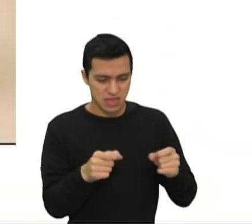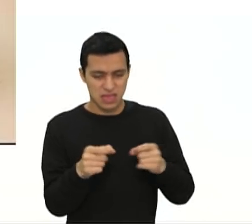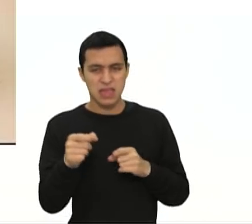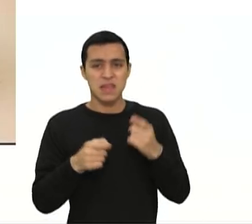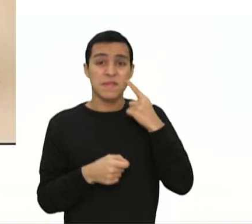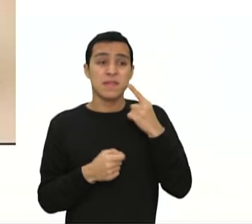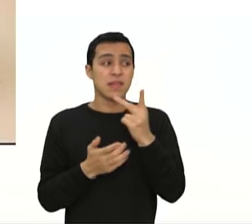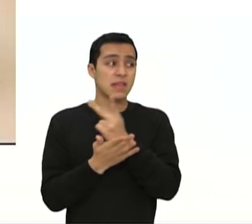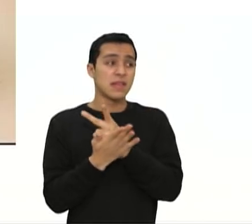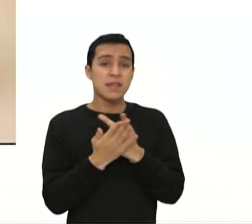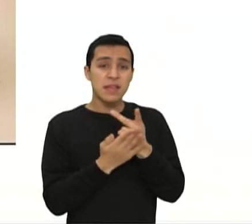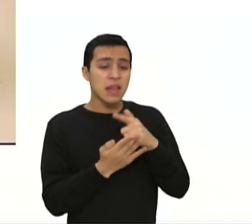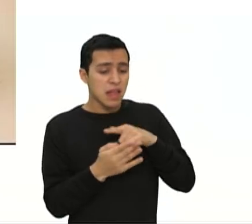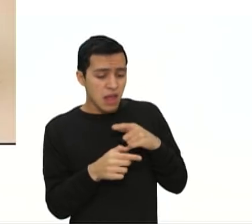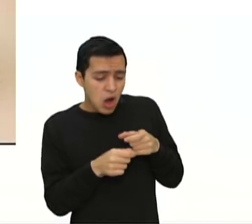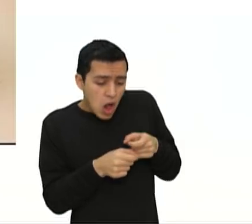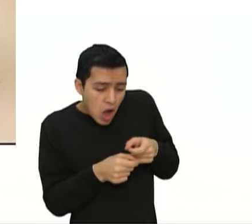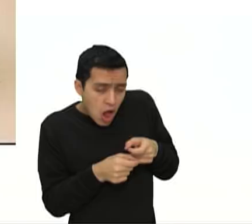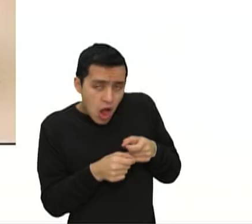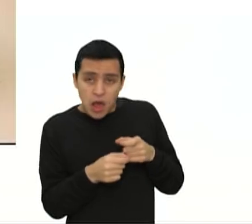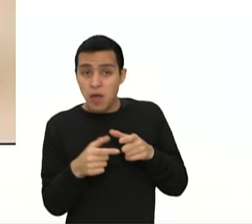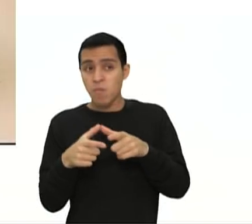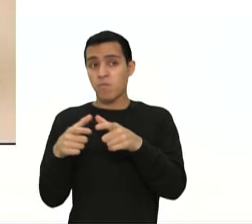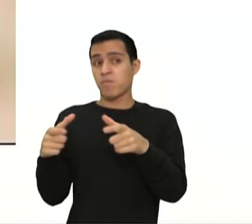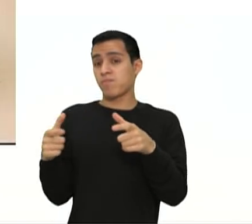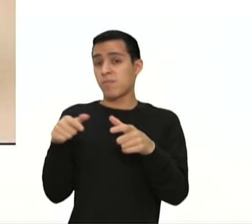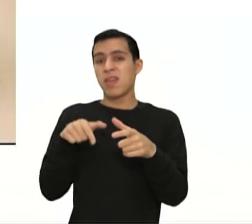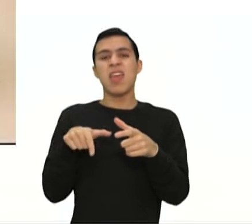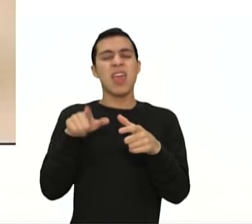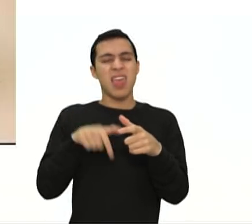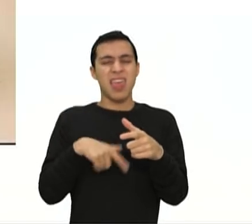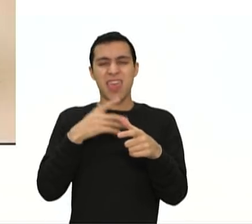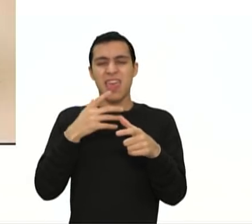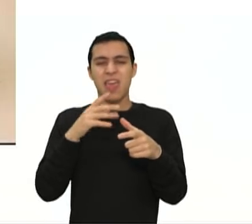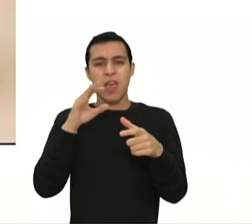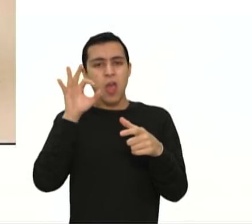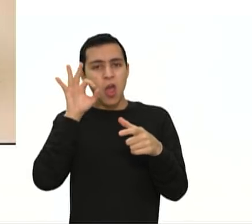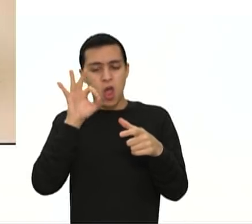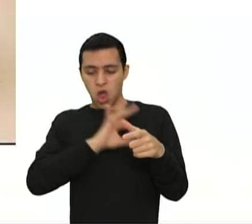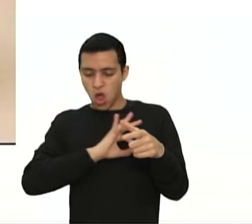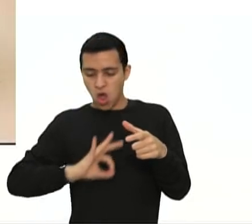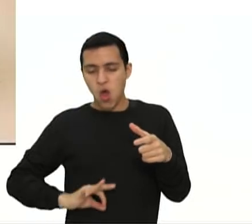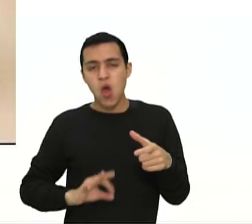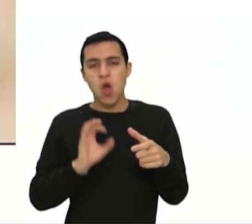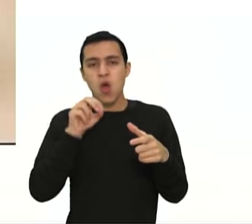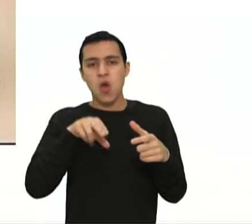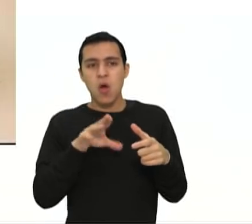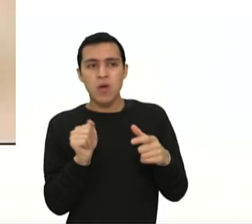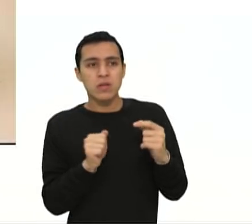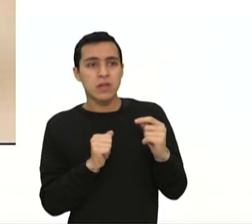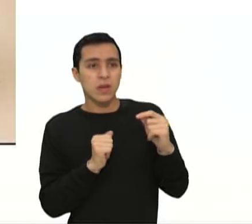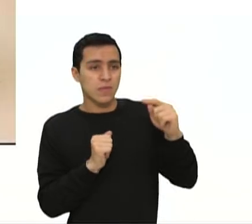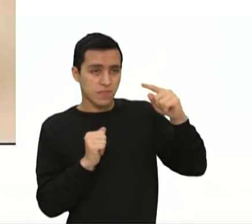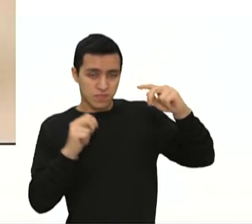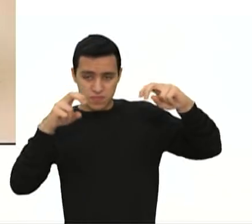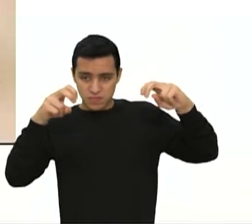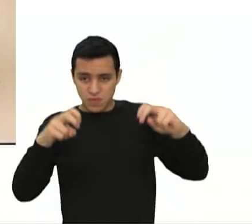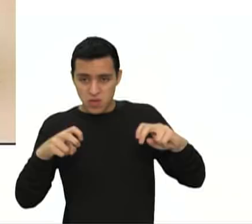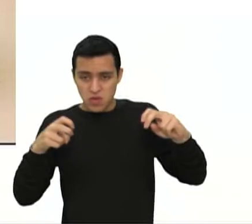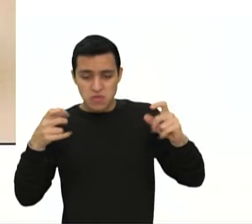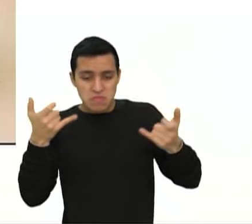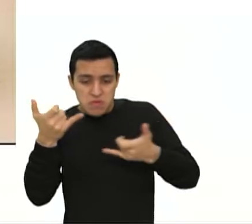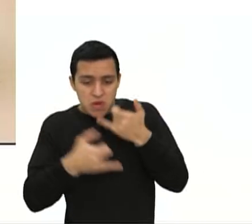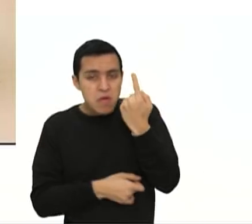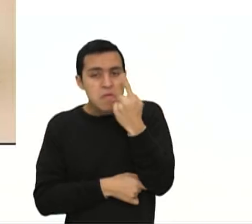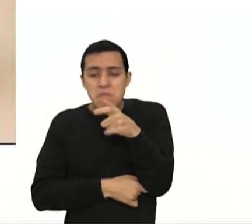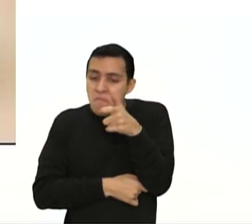o desenho, tem as pedrinhas menores e a pedra maior que é a onça. Então, um está assistindo e dois está jogando, né? Então, qualquer